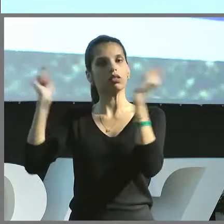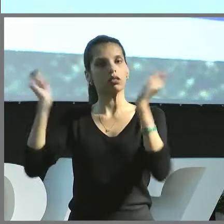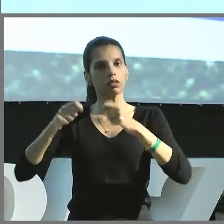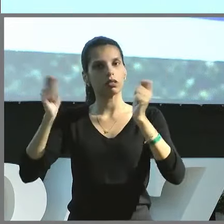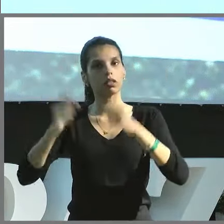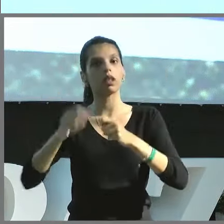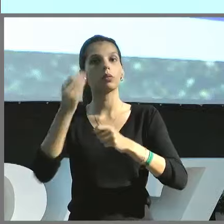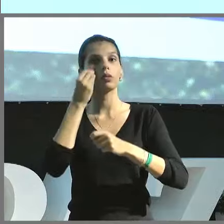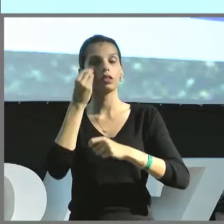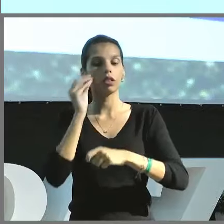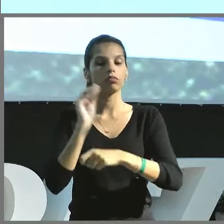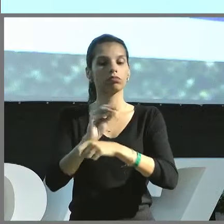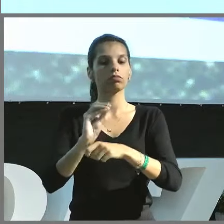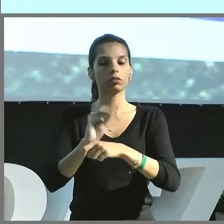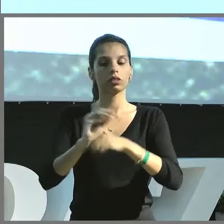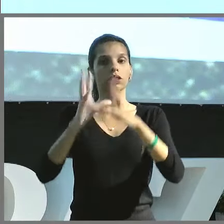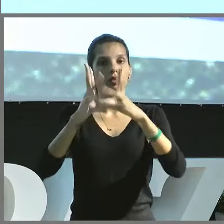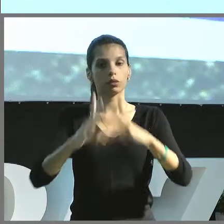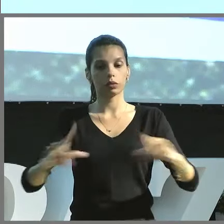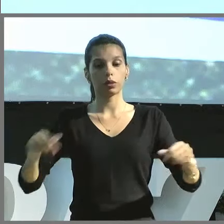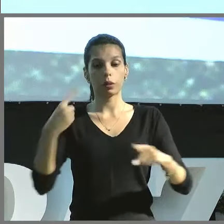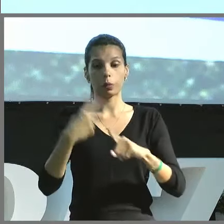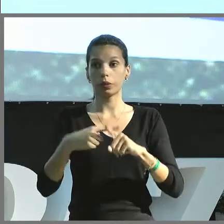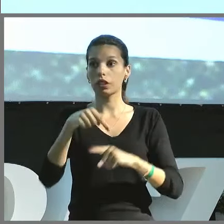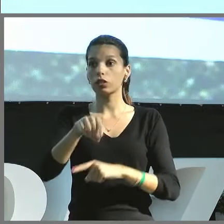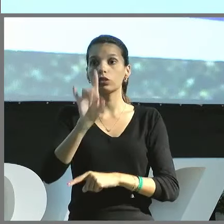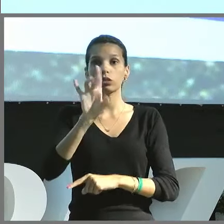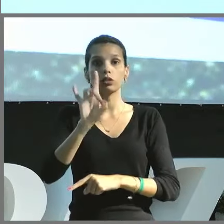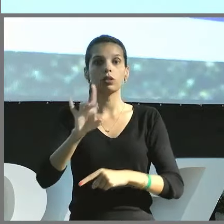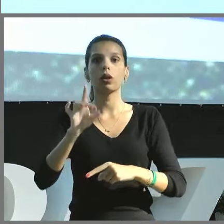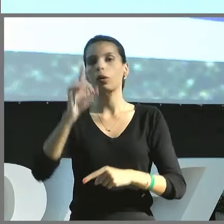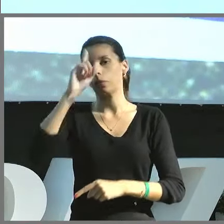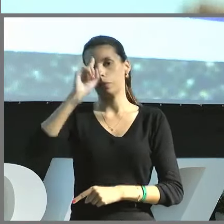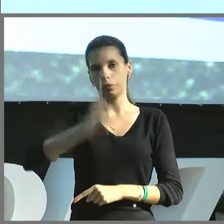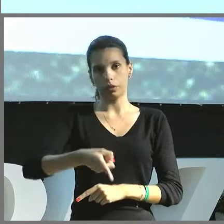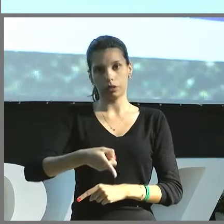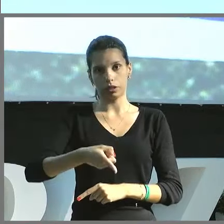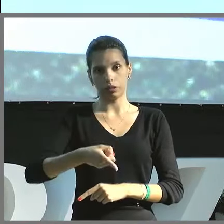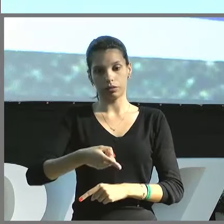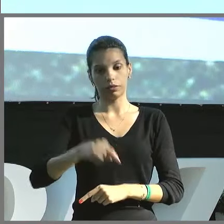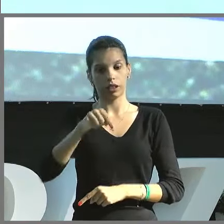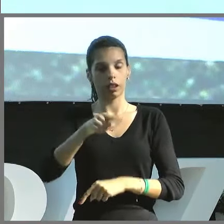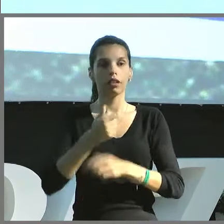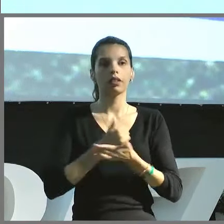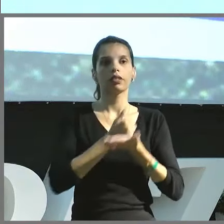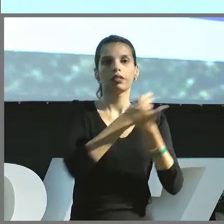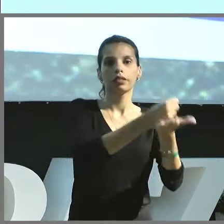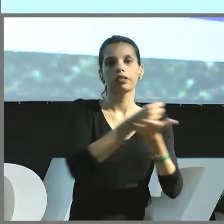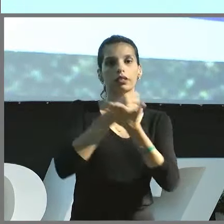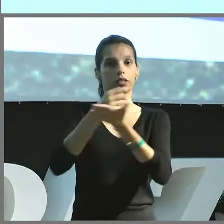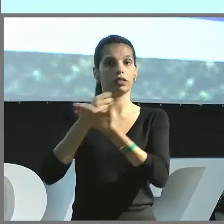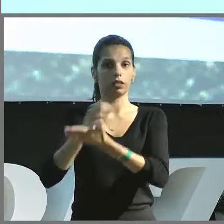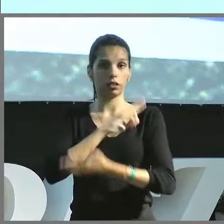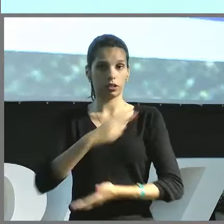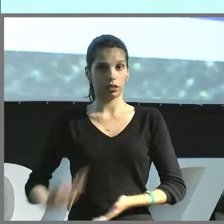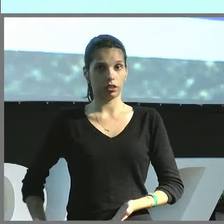o seu servo dali de onde ele estava, bastava que ele mandasse. E ele assim o faz,